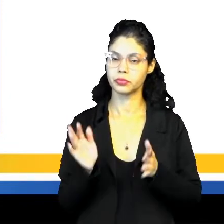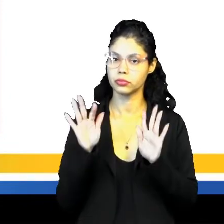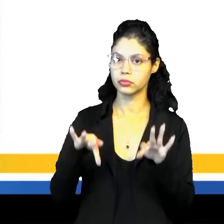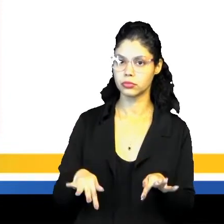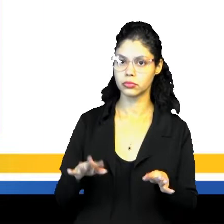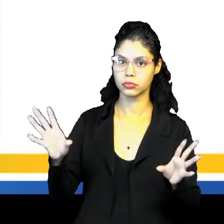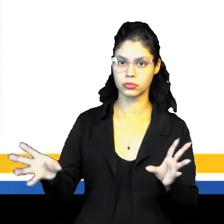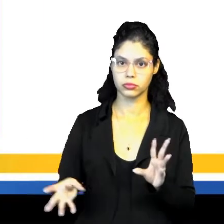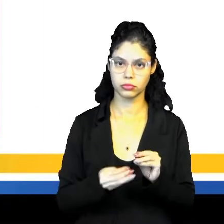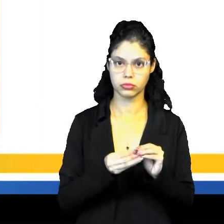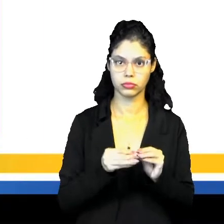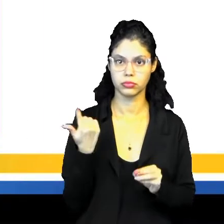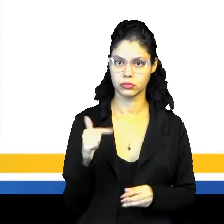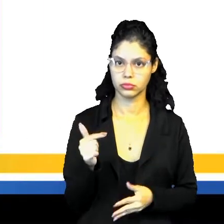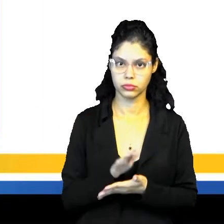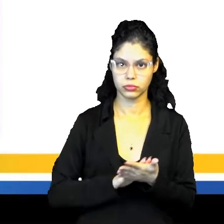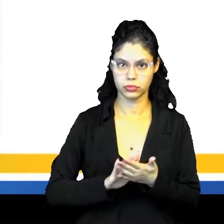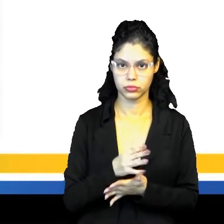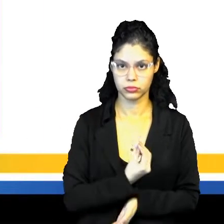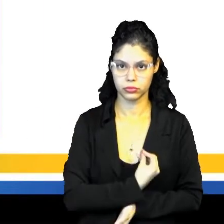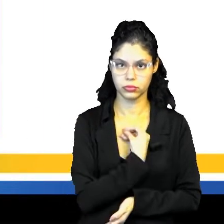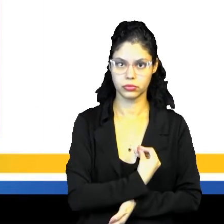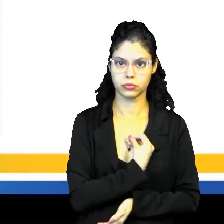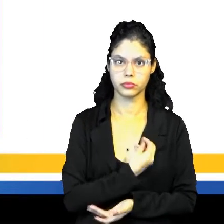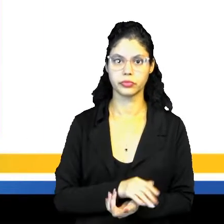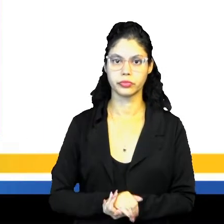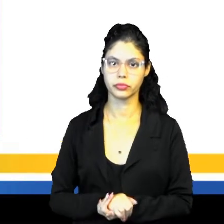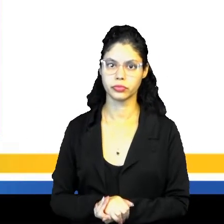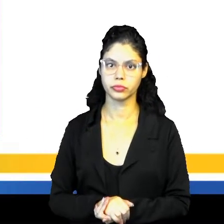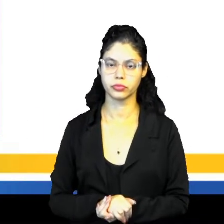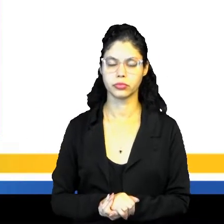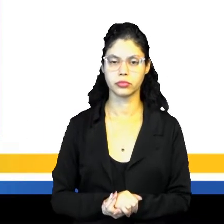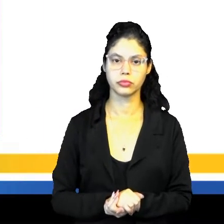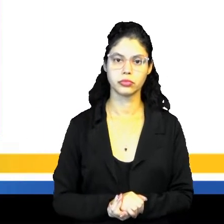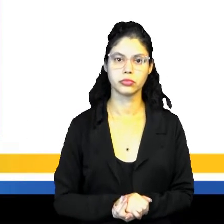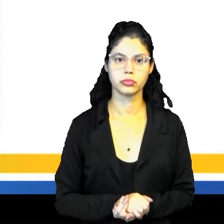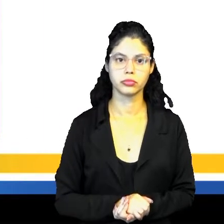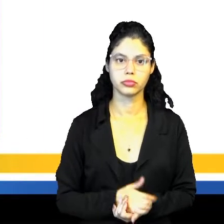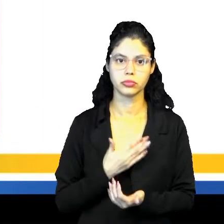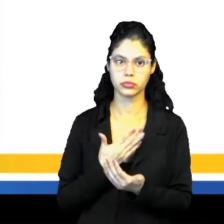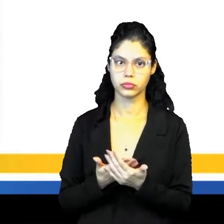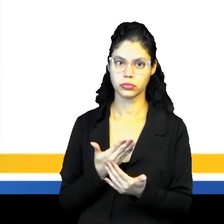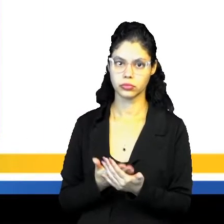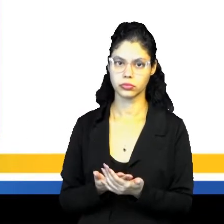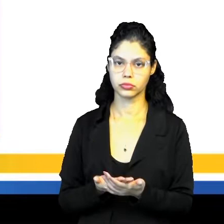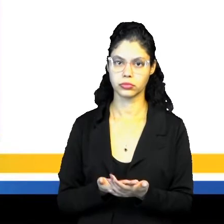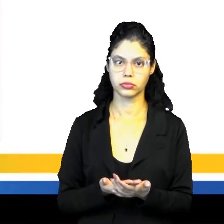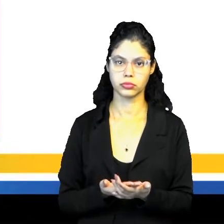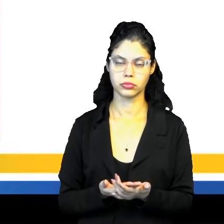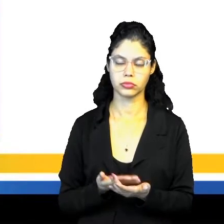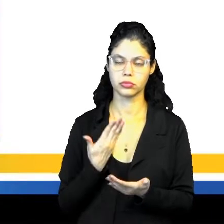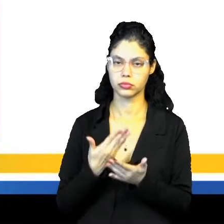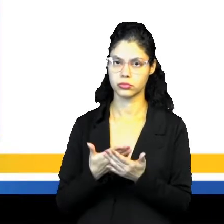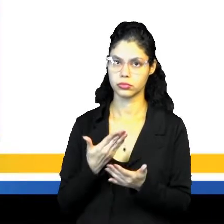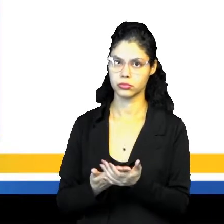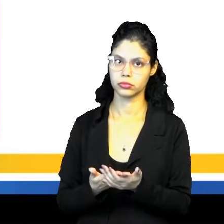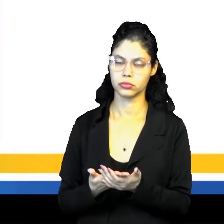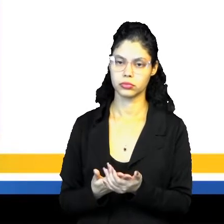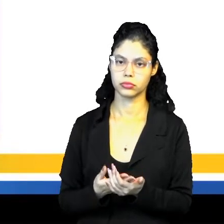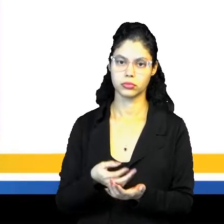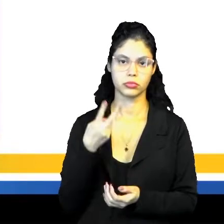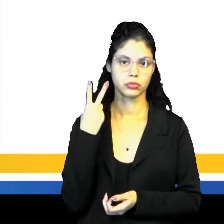terminada e completa sem conexão com o presente. Aí nós temos exemplo aí, estudei espanhol há 2 anos, ou seja, eu